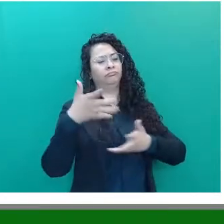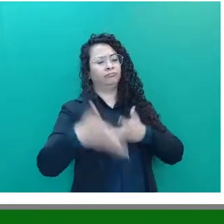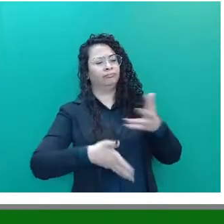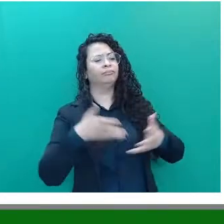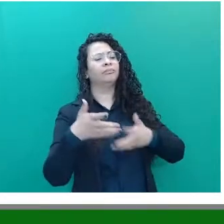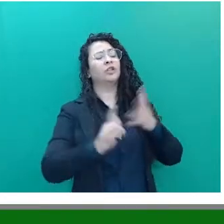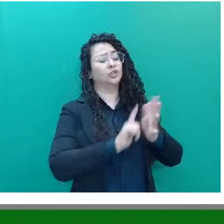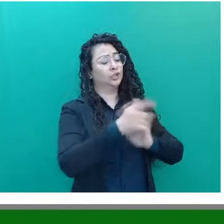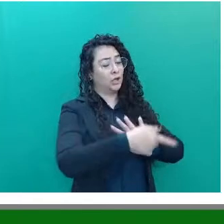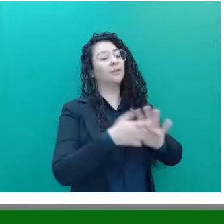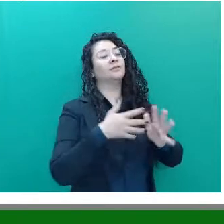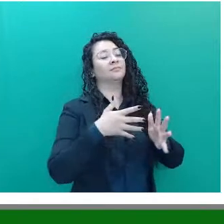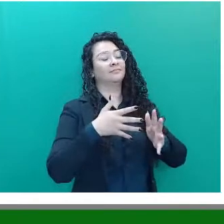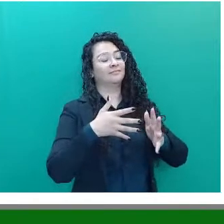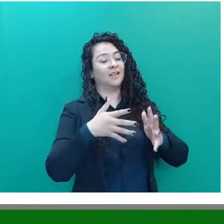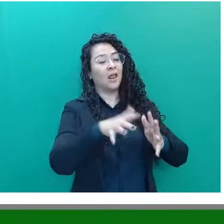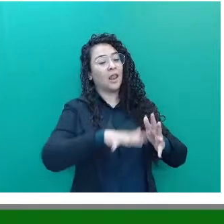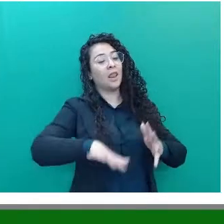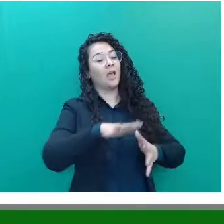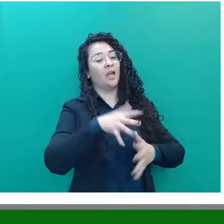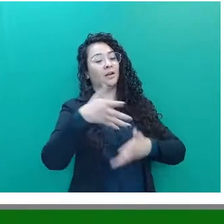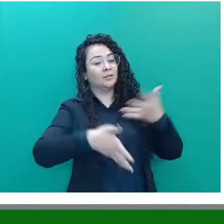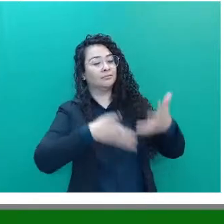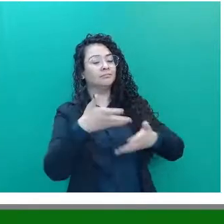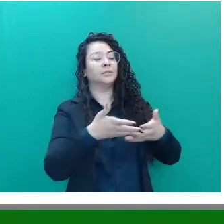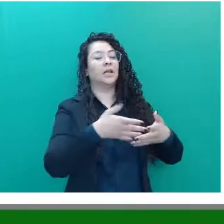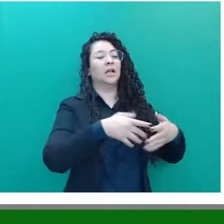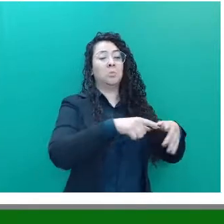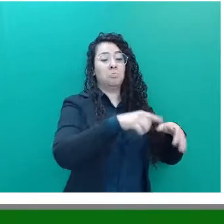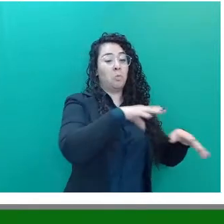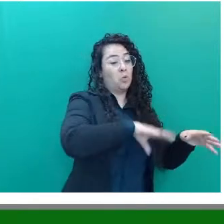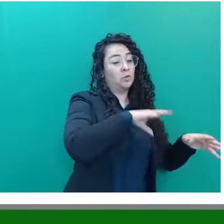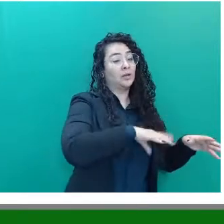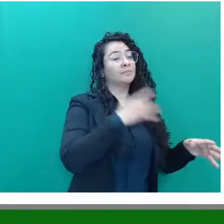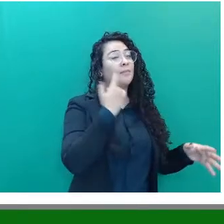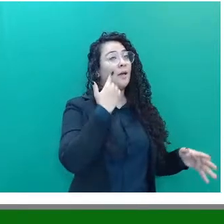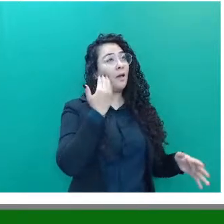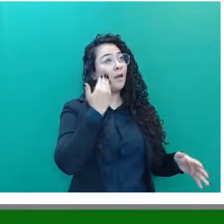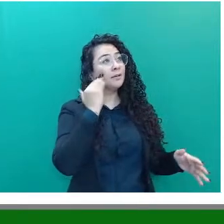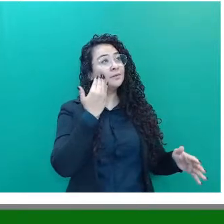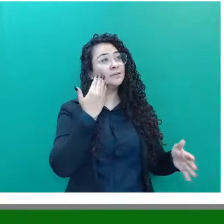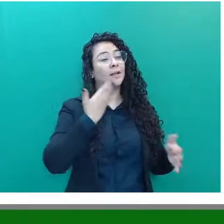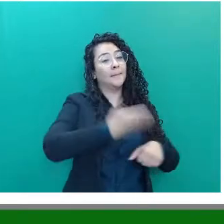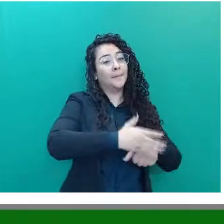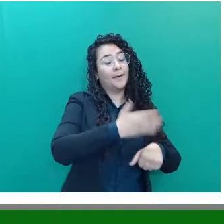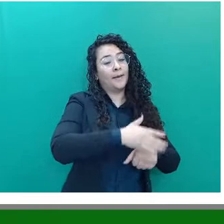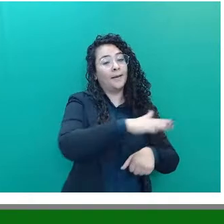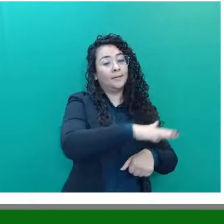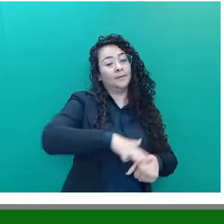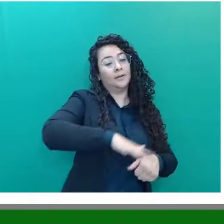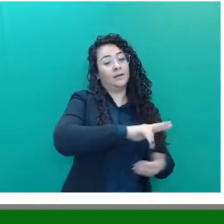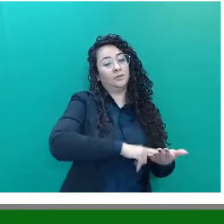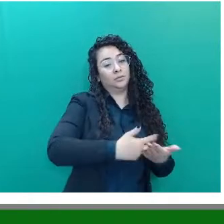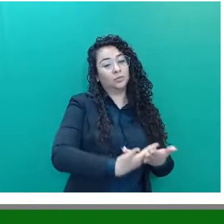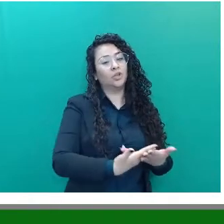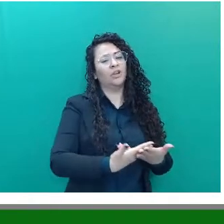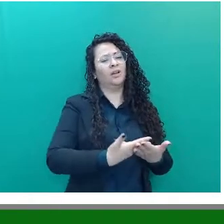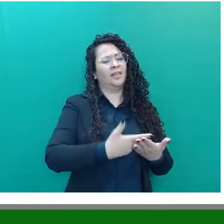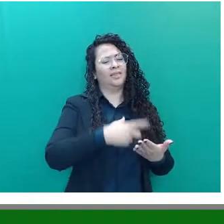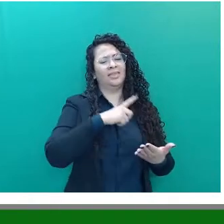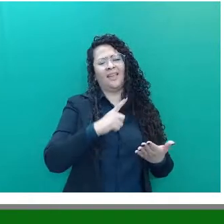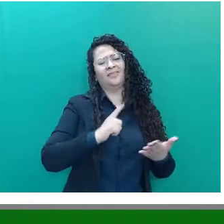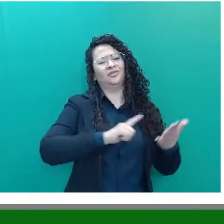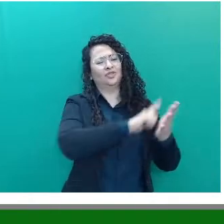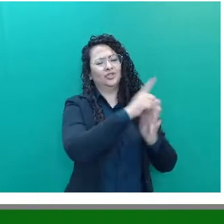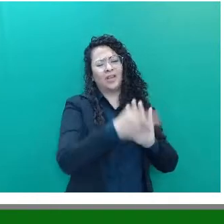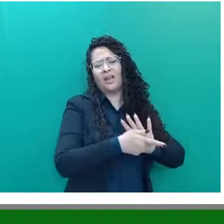português, para finalmente compreender as práticas de tradução nos mais diferentes gêneros e tipos textuais,